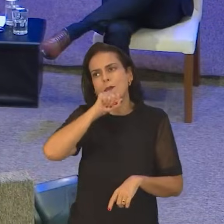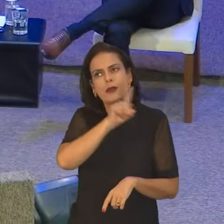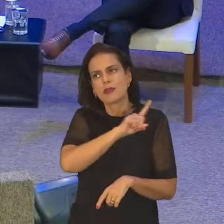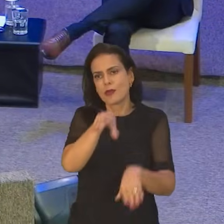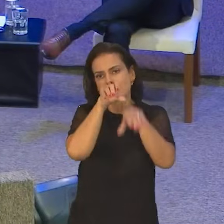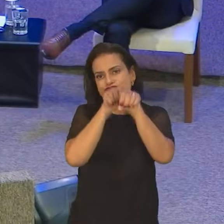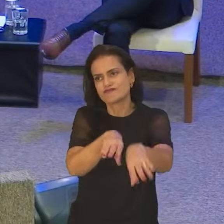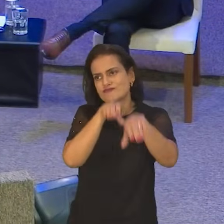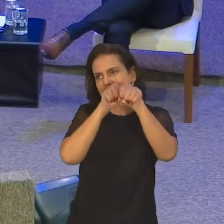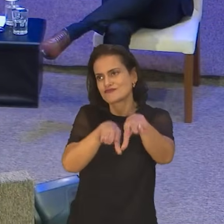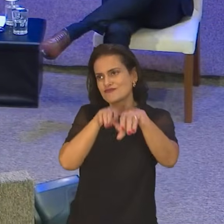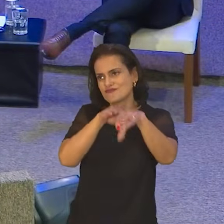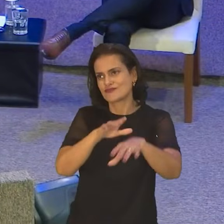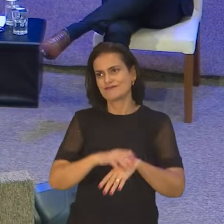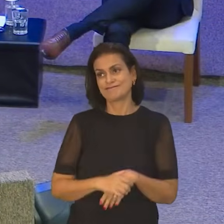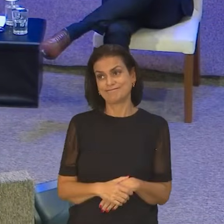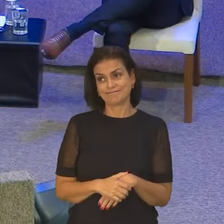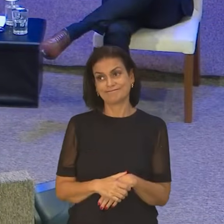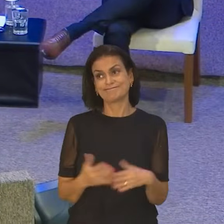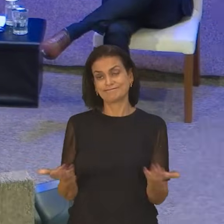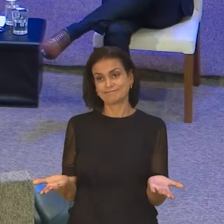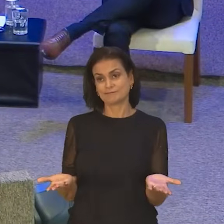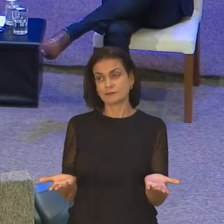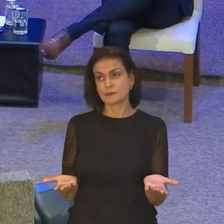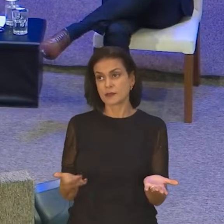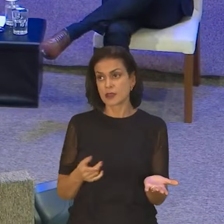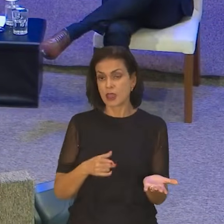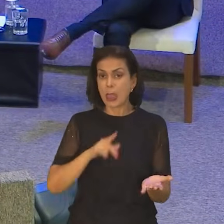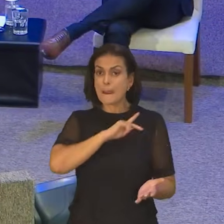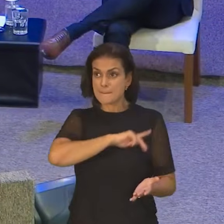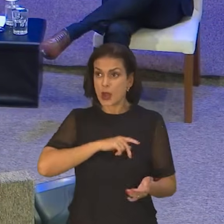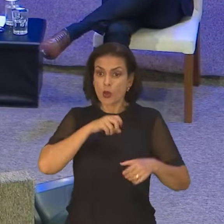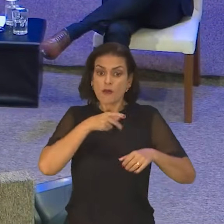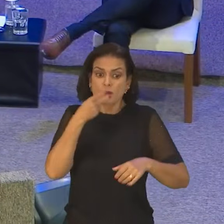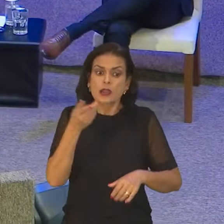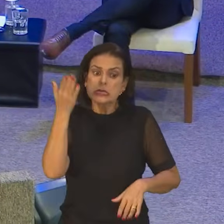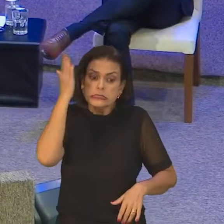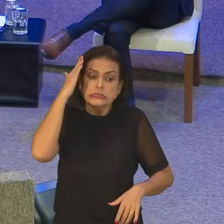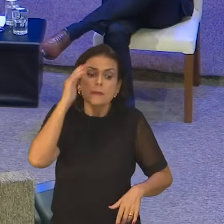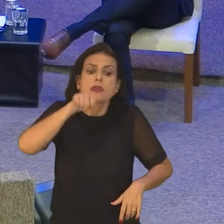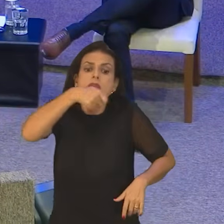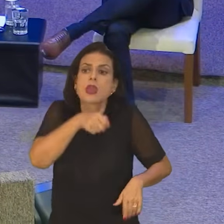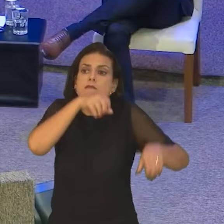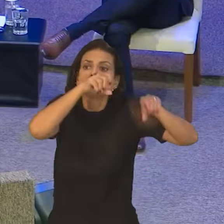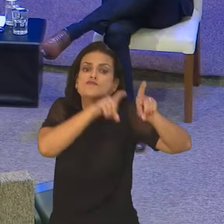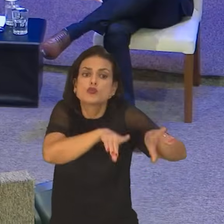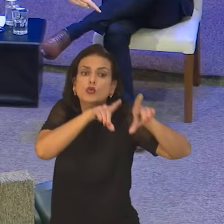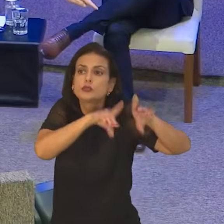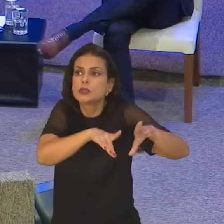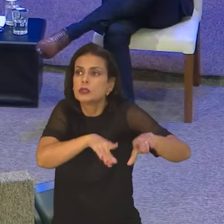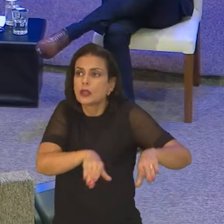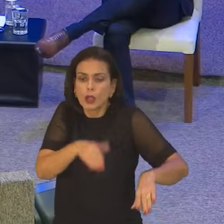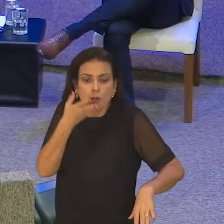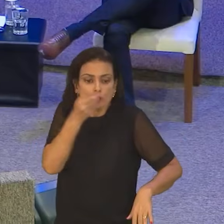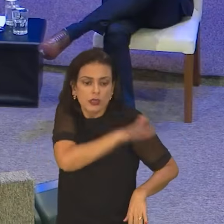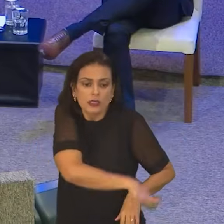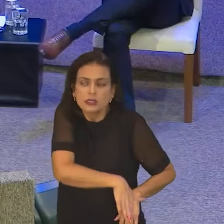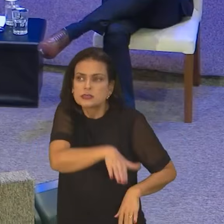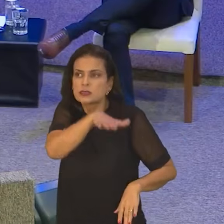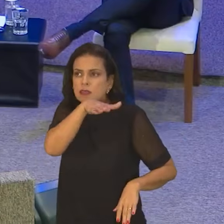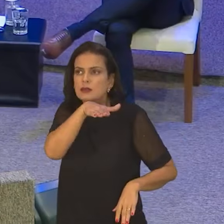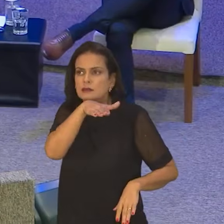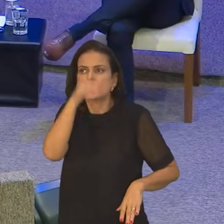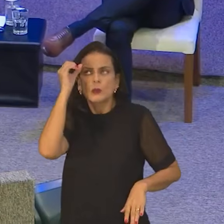para Timóteo? Tu, porém, sabe quem te ensinou a doutrina? E desde a sua infância conhece a